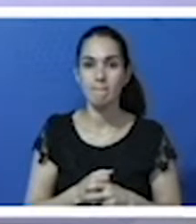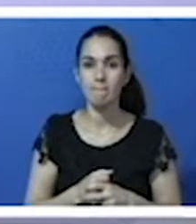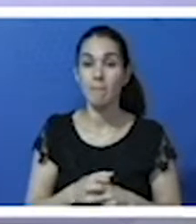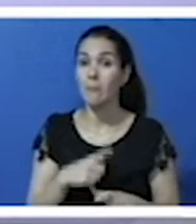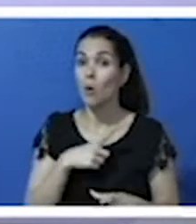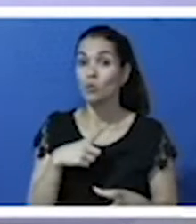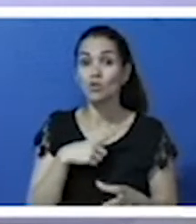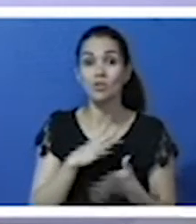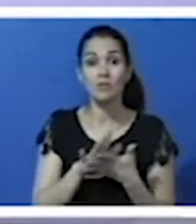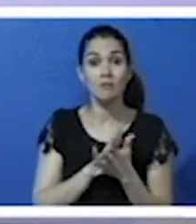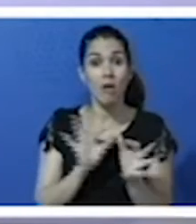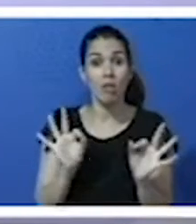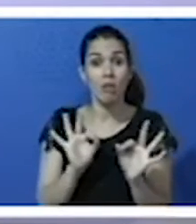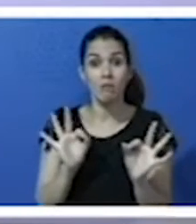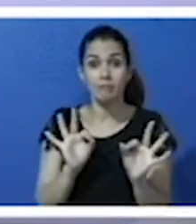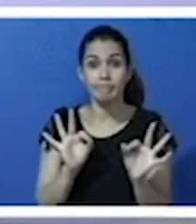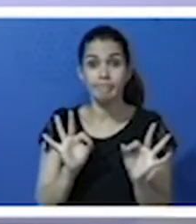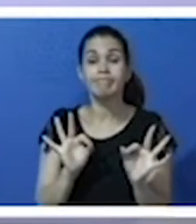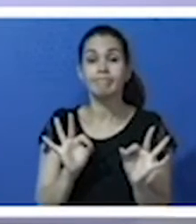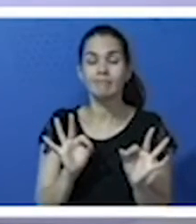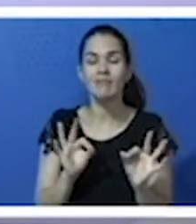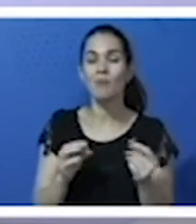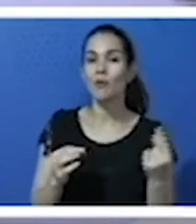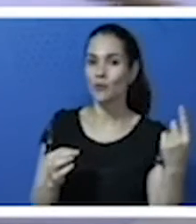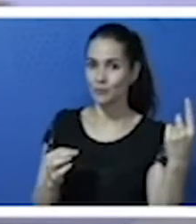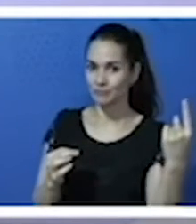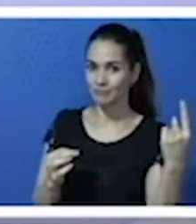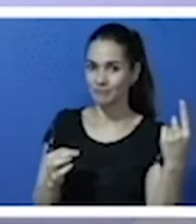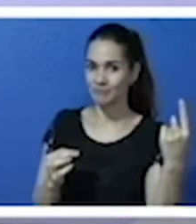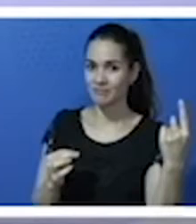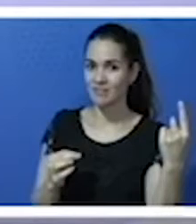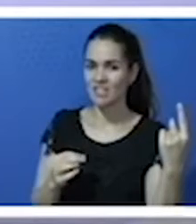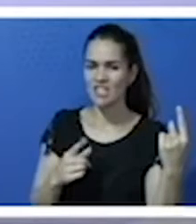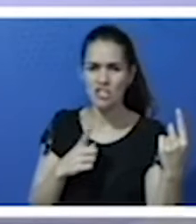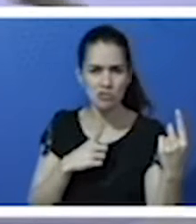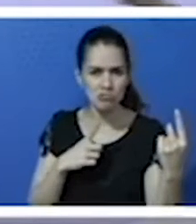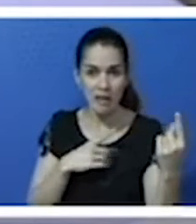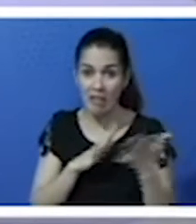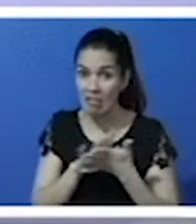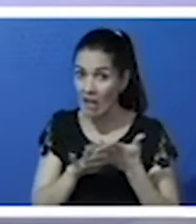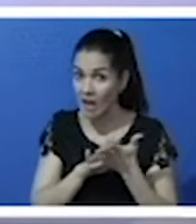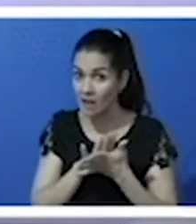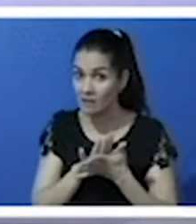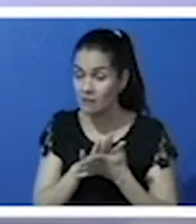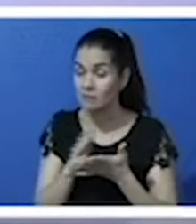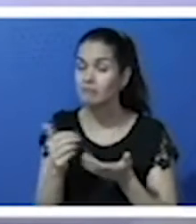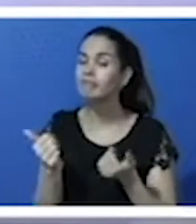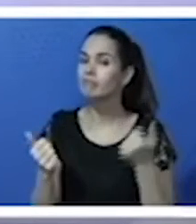Não tinha nada aqui, ó. Coloquei o número 1. Toda vez que não tem nada, a gente coloca um para.